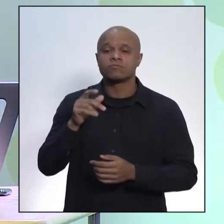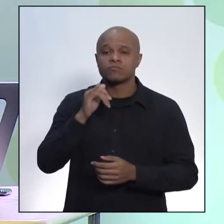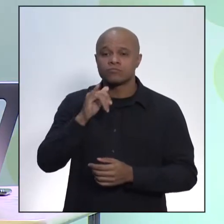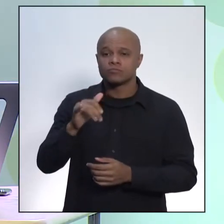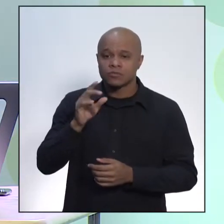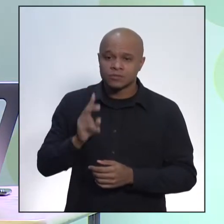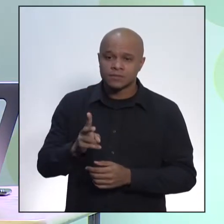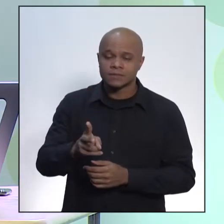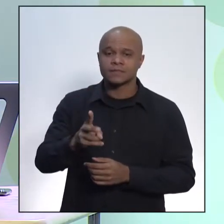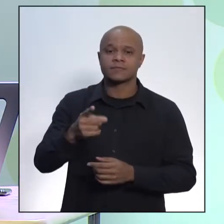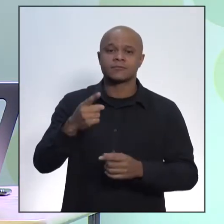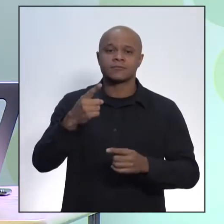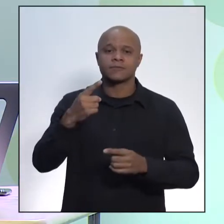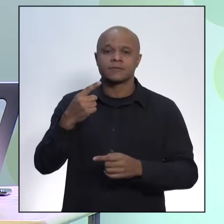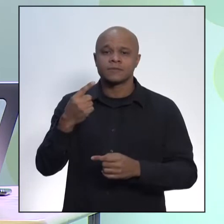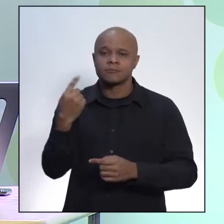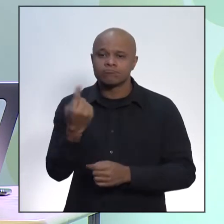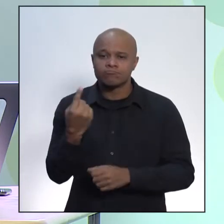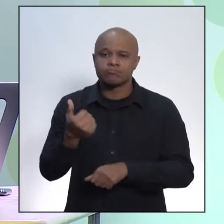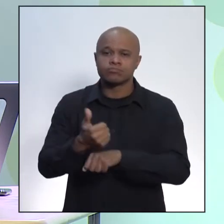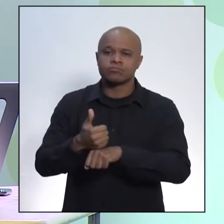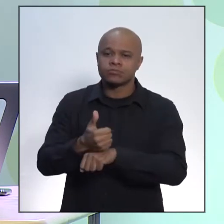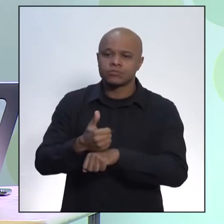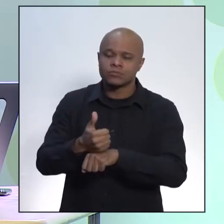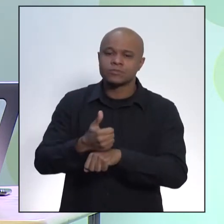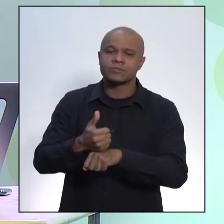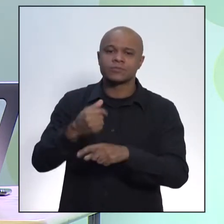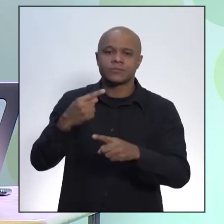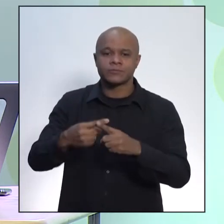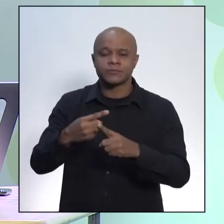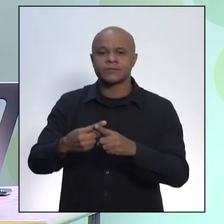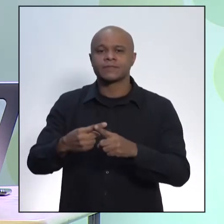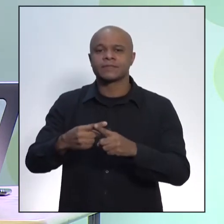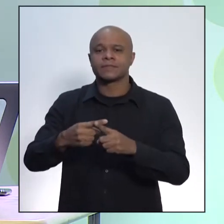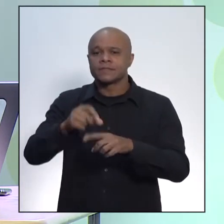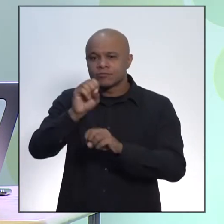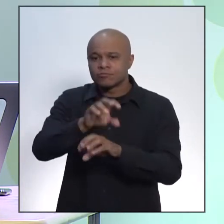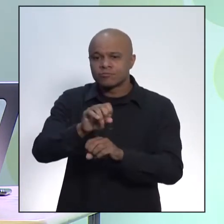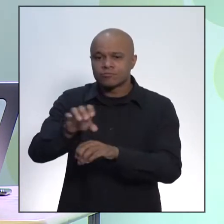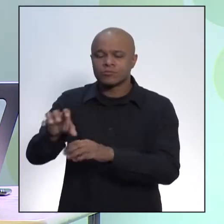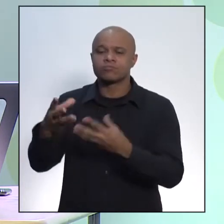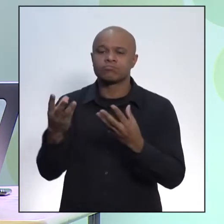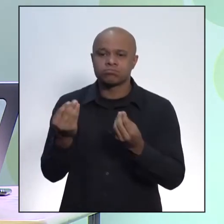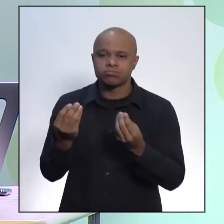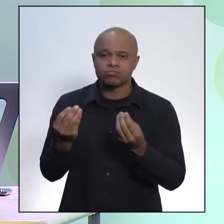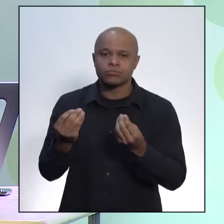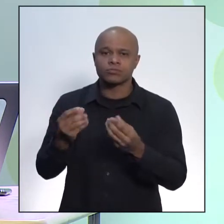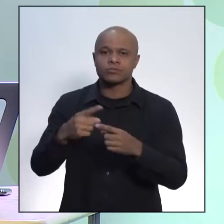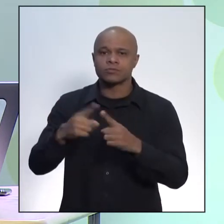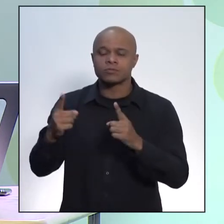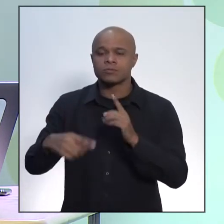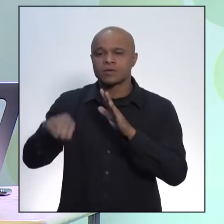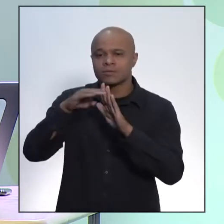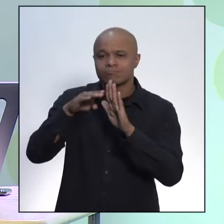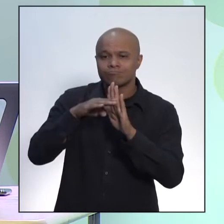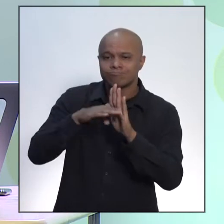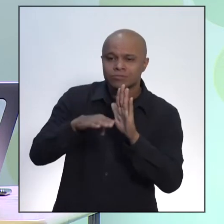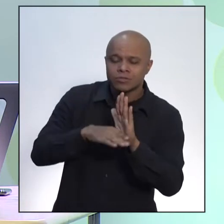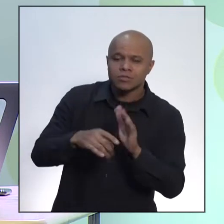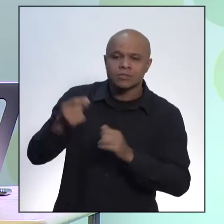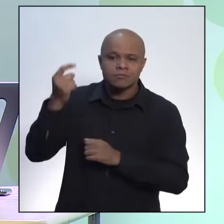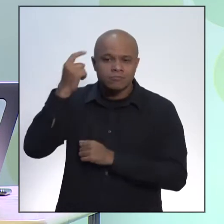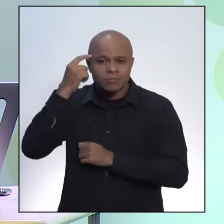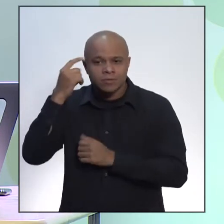profissão é muito solitária. A gente dá aula para vários, mas o planejamento, todo um processo é um processo